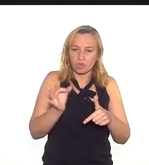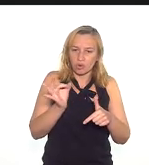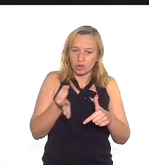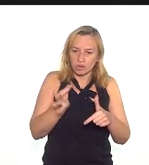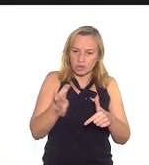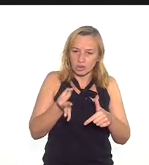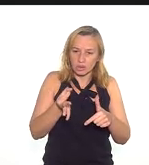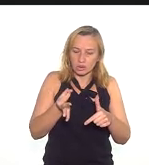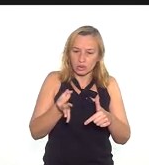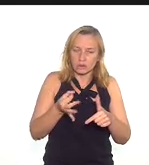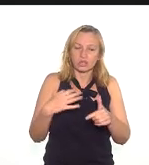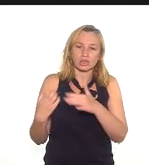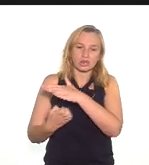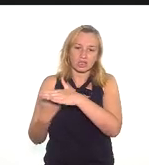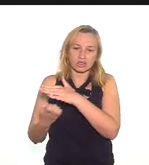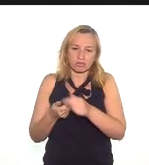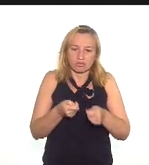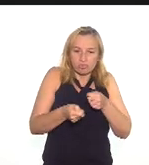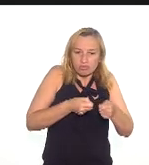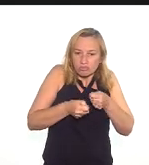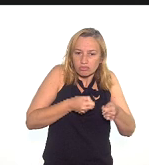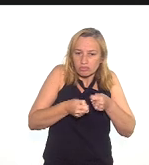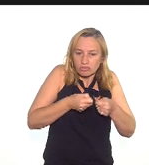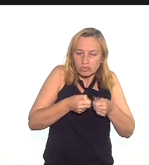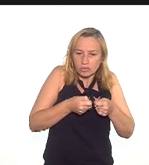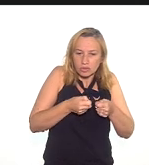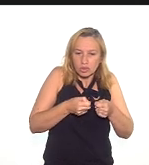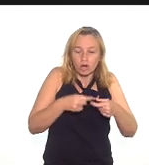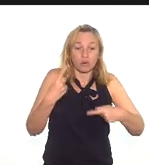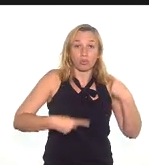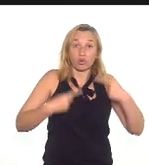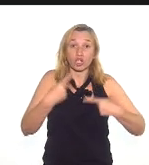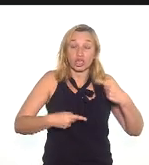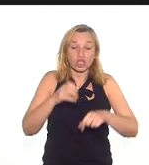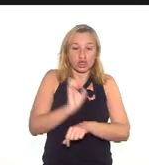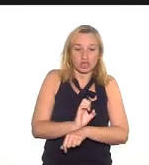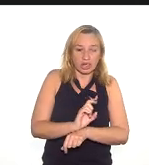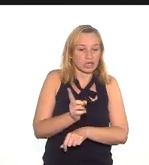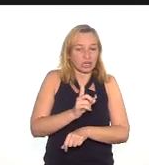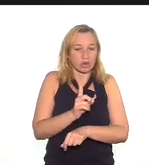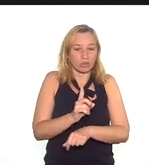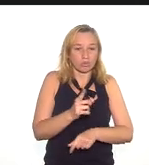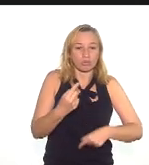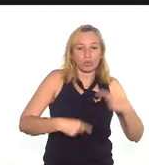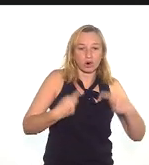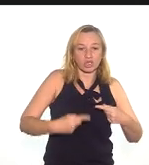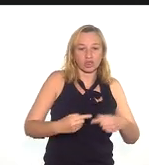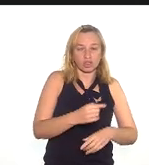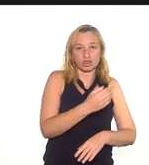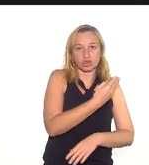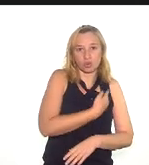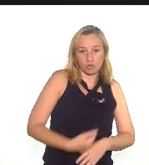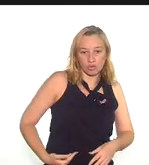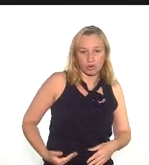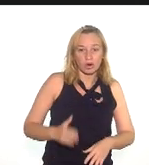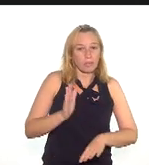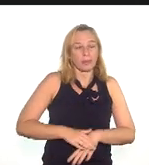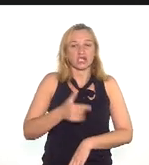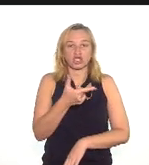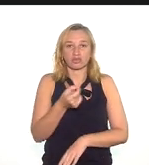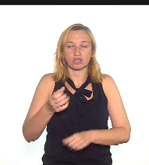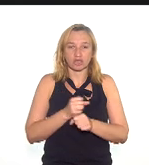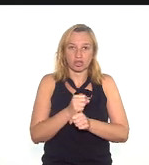das agências reguladoras como política de Estado e não política de governo. São mais de 20